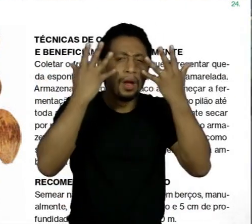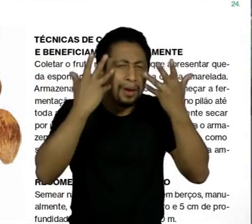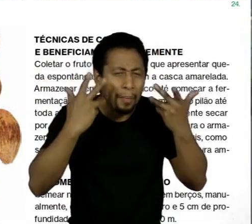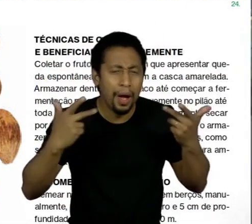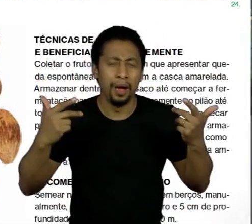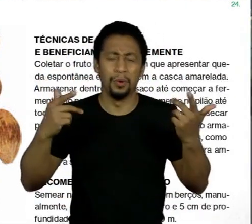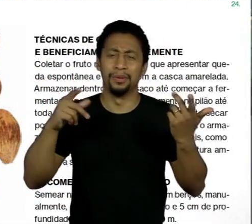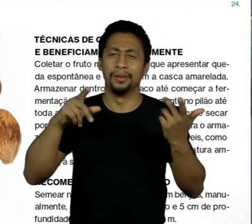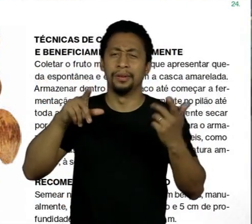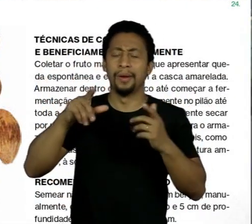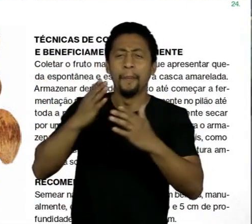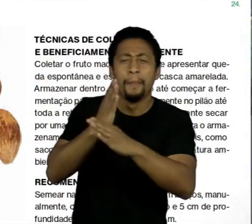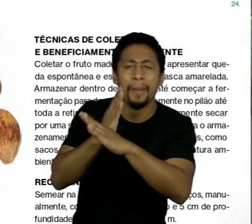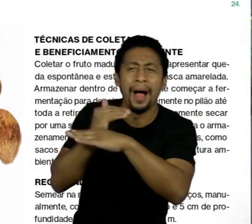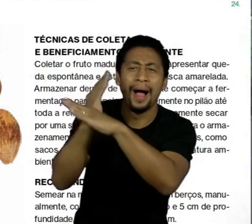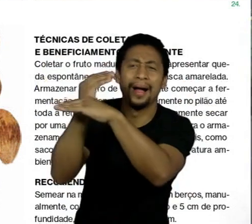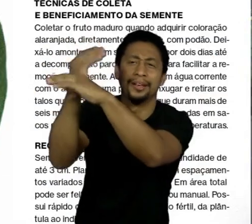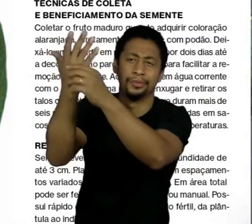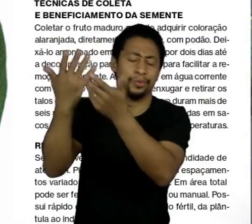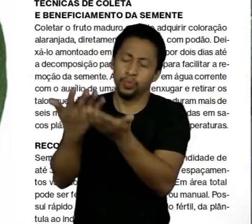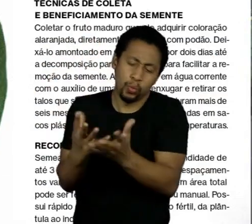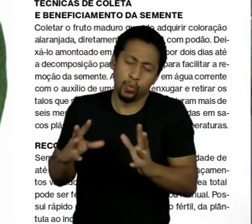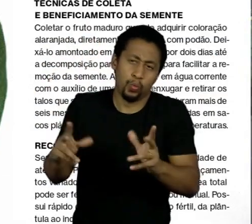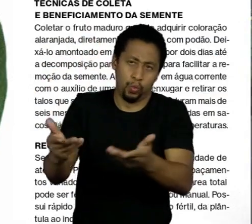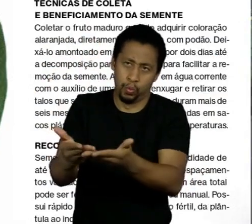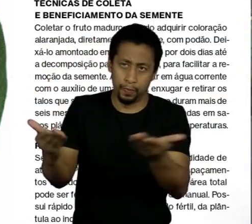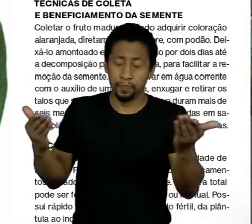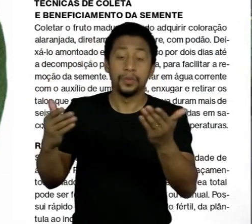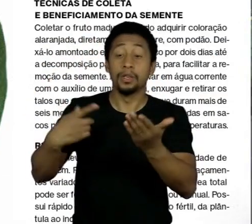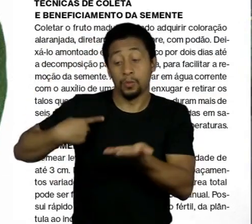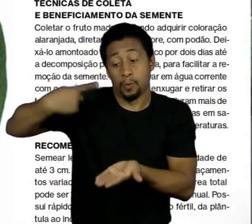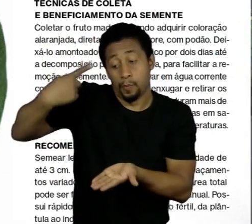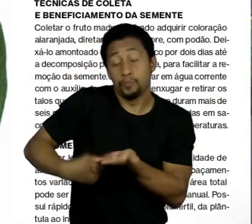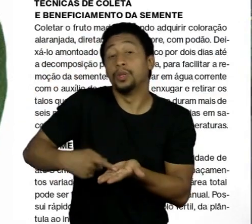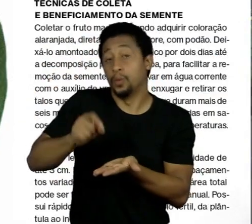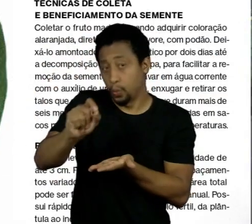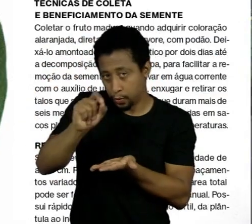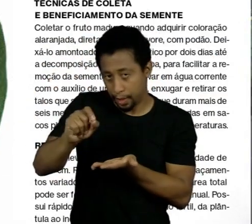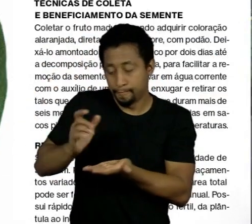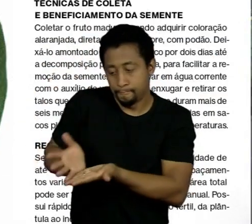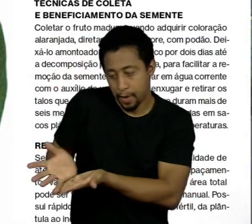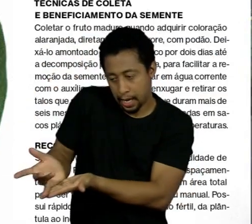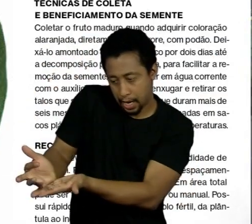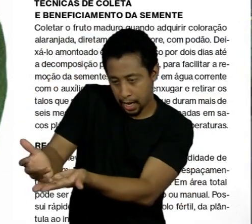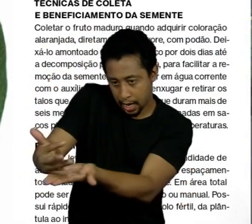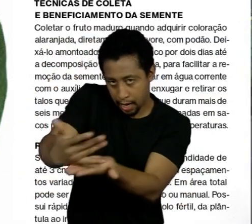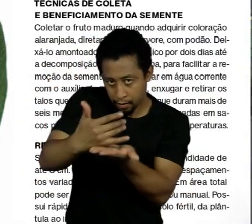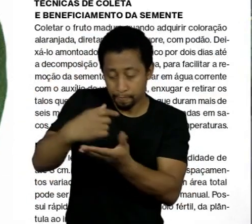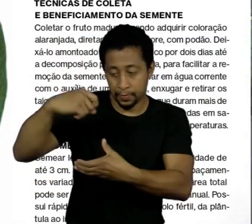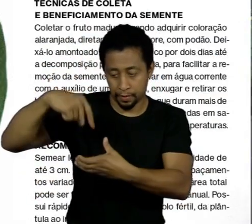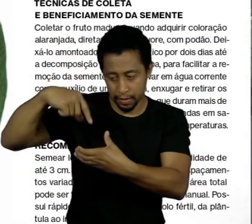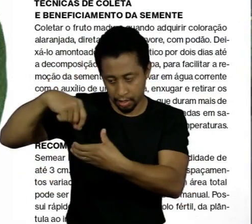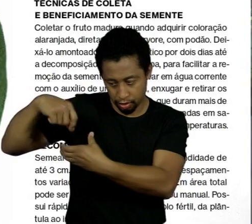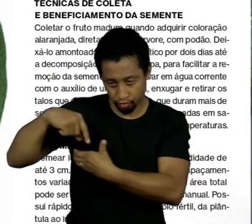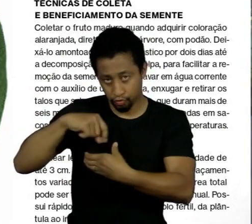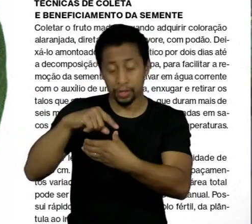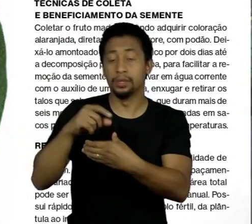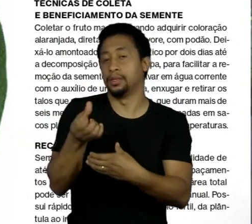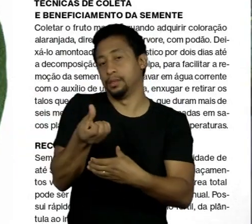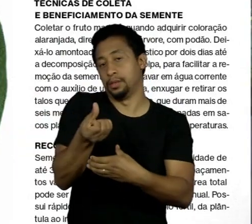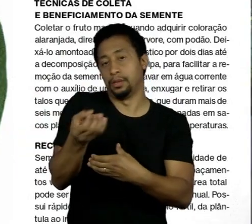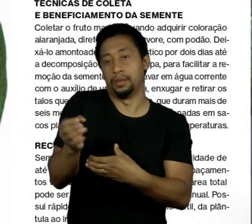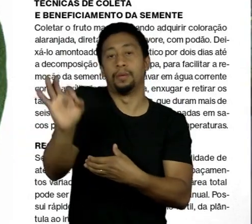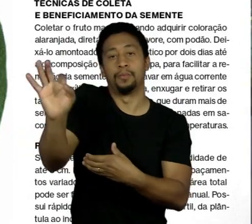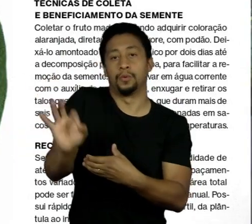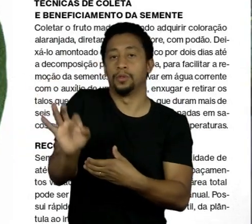política interna de coletar até 60% de uma árvore, que algumas espécies é difícil você alcançar isso, e assim, são comunidades que